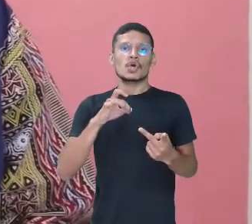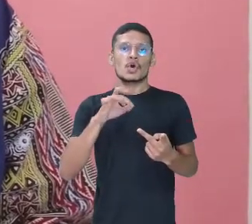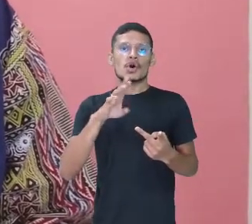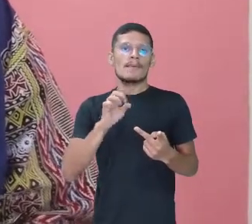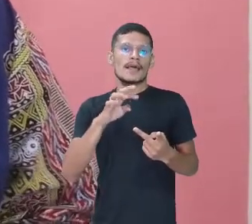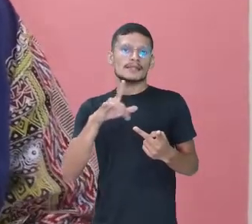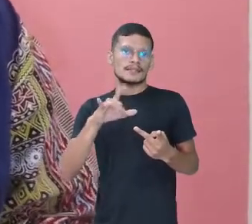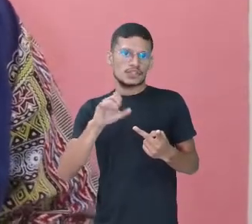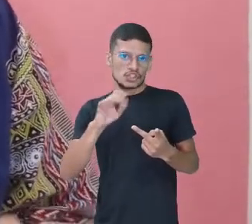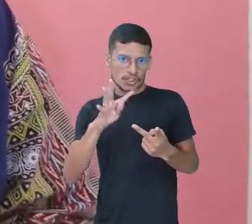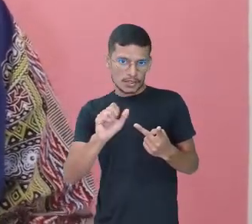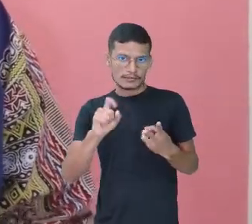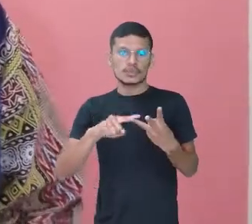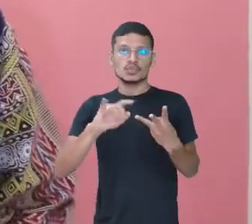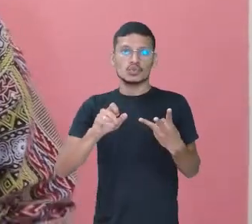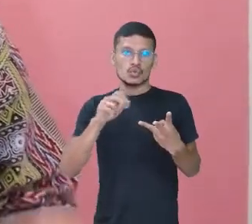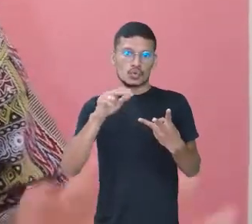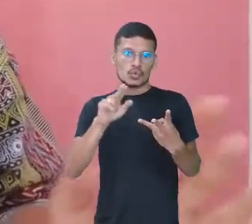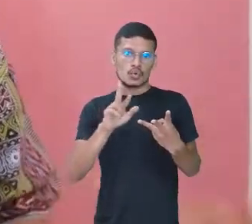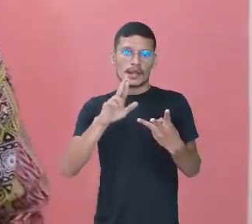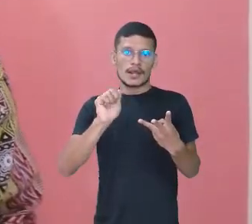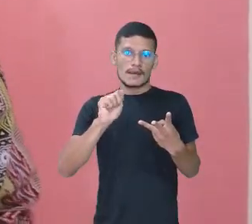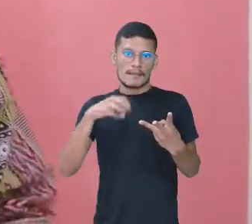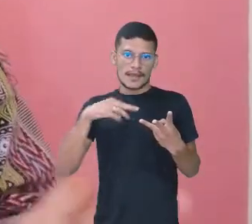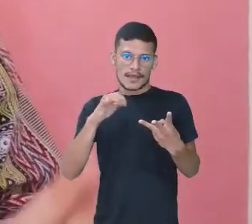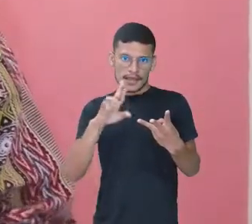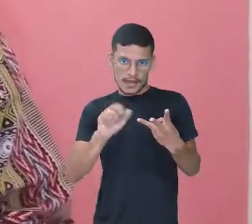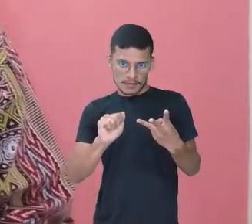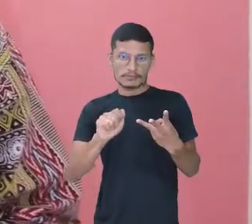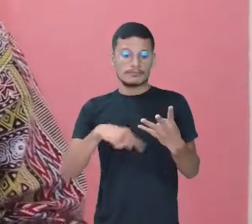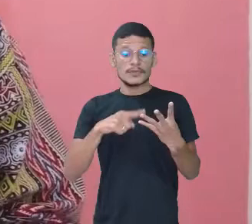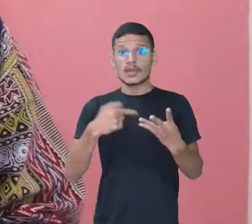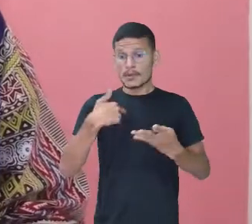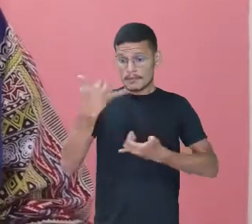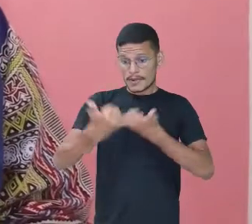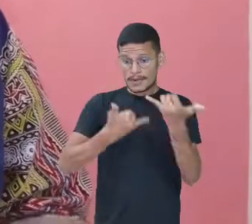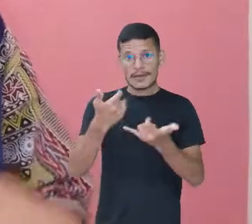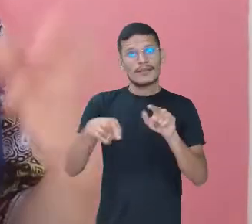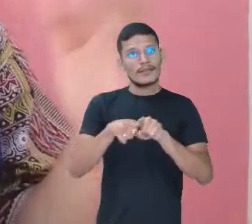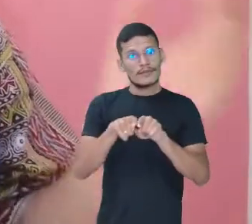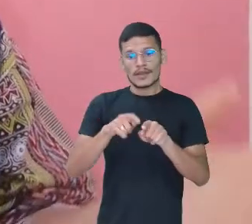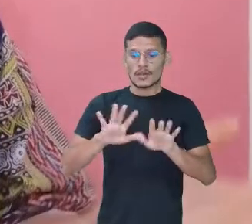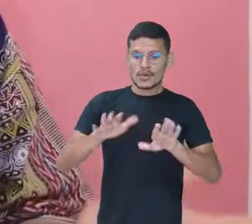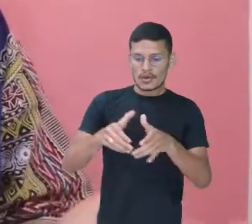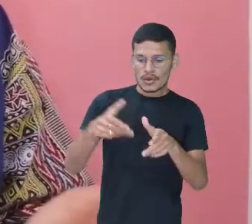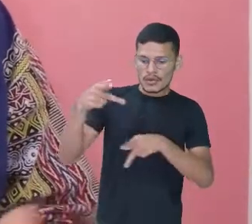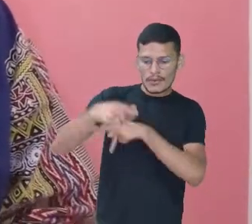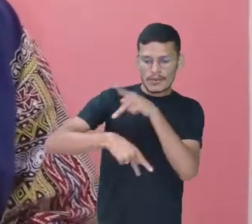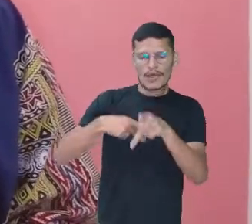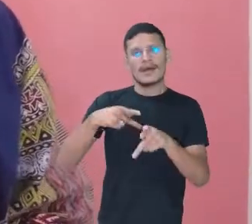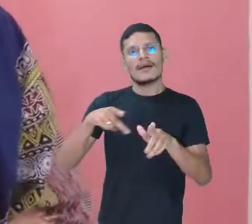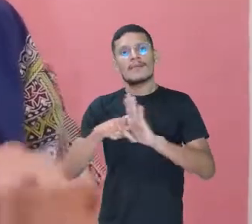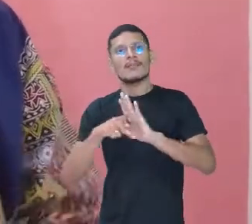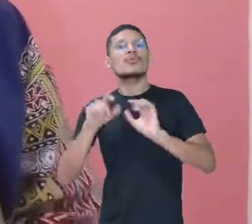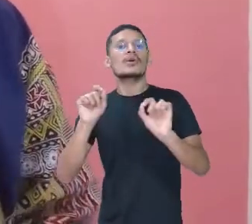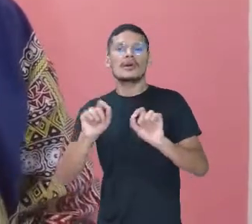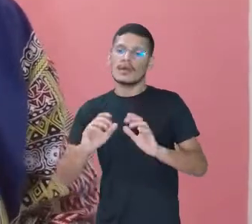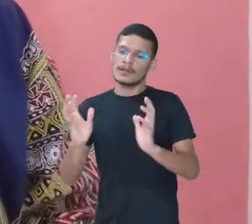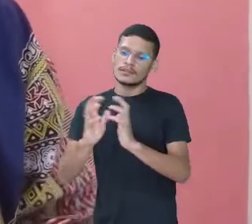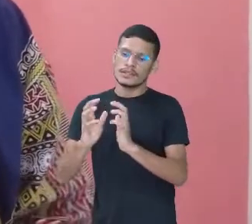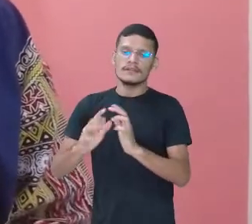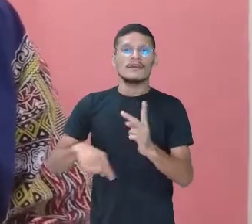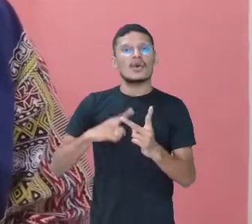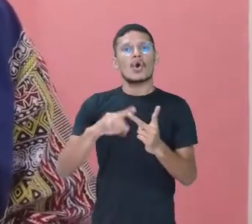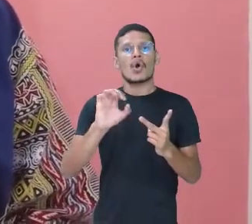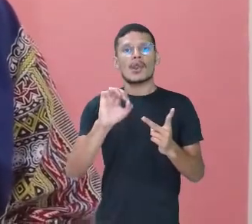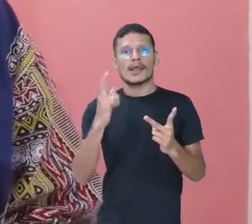juremeira. Também sou brincante de grupos populares de Recife, Olinda e de Igaraçu, que é minha